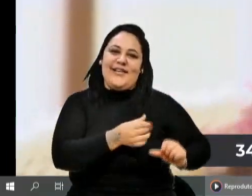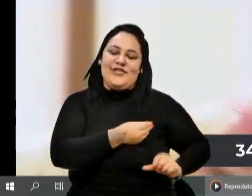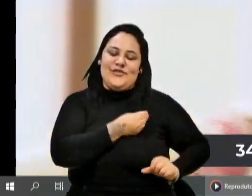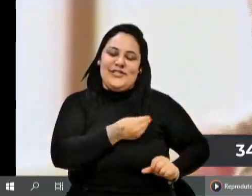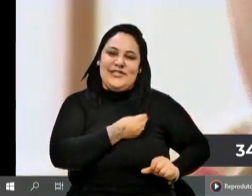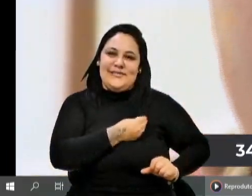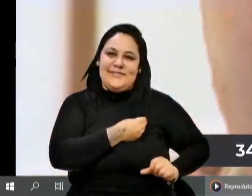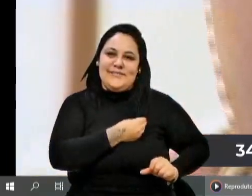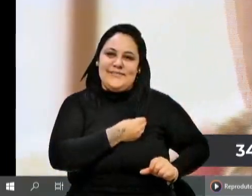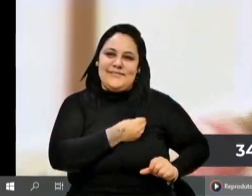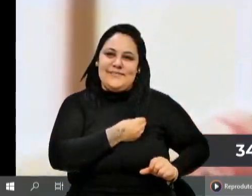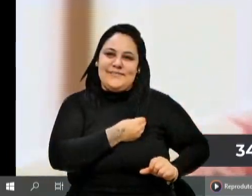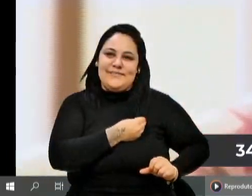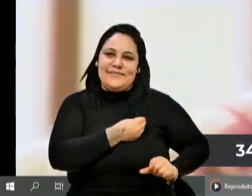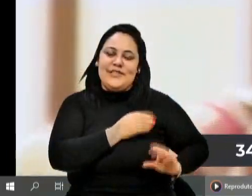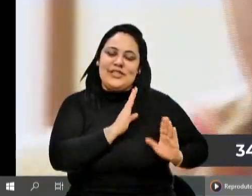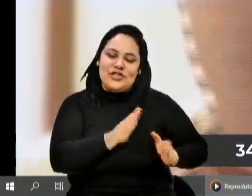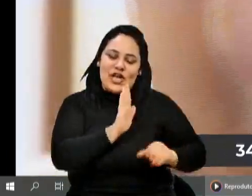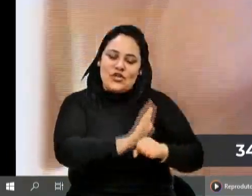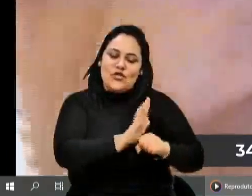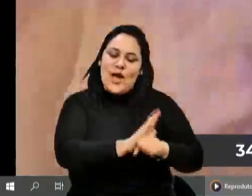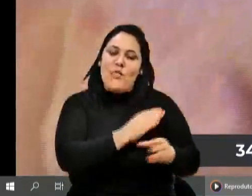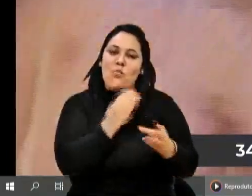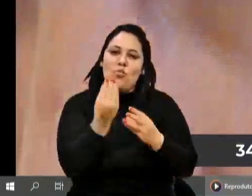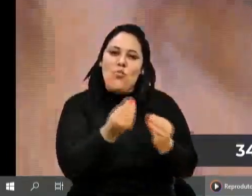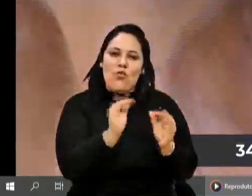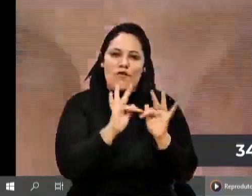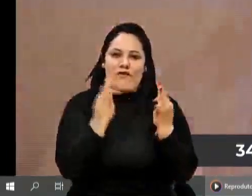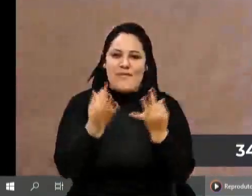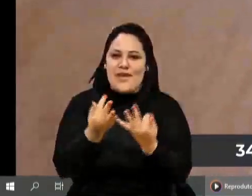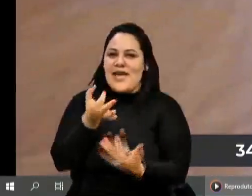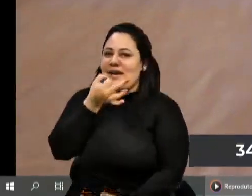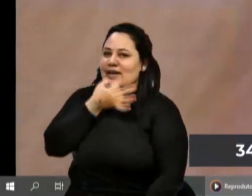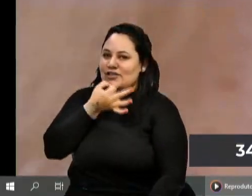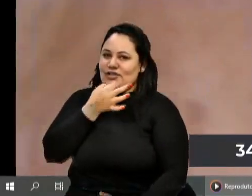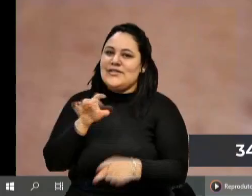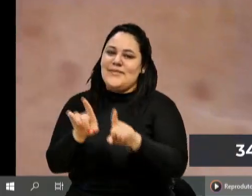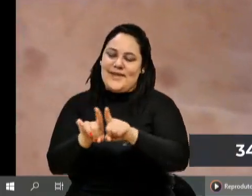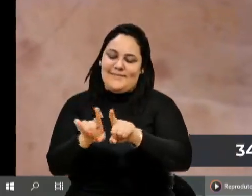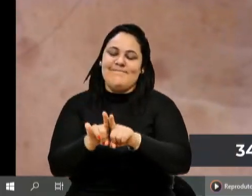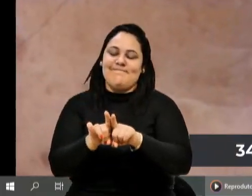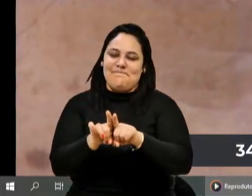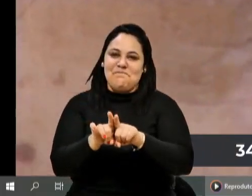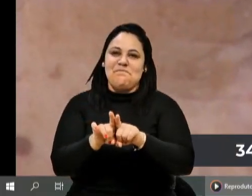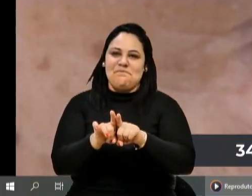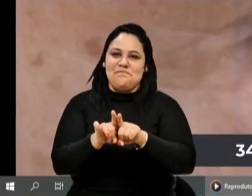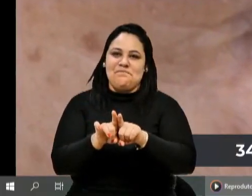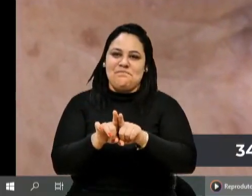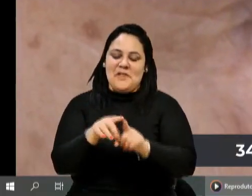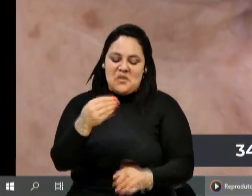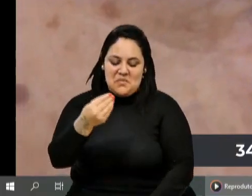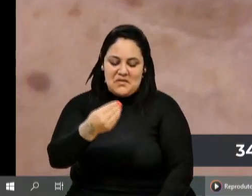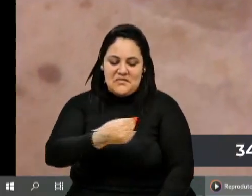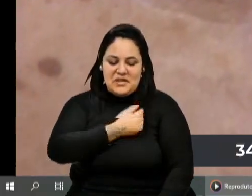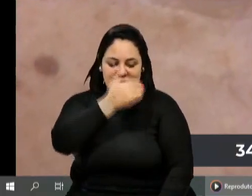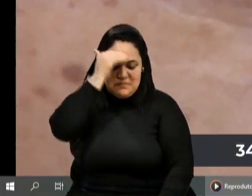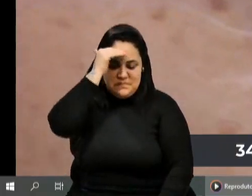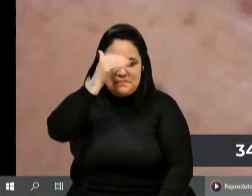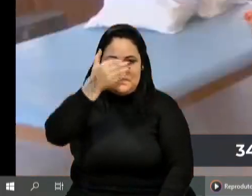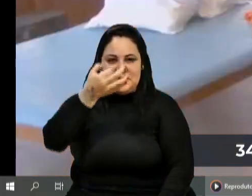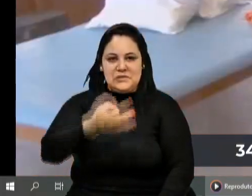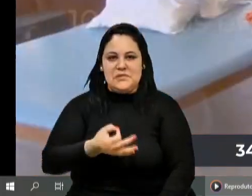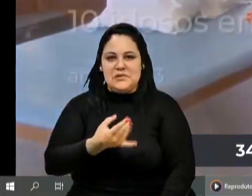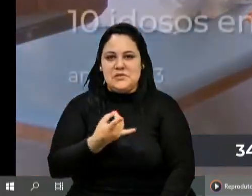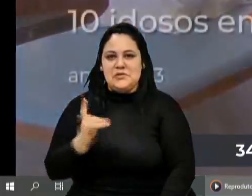tanto pelas famílias também, e que aqui a gente possa acolher eles bem, né, e dando uma vida digna nesses últimos anos de vida